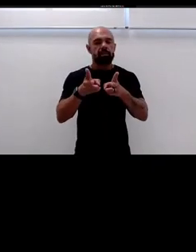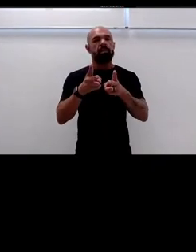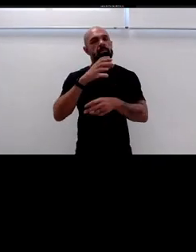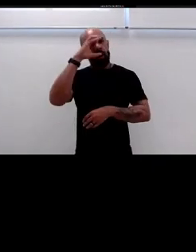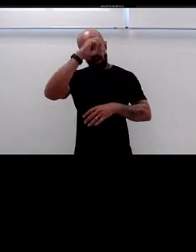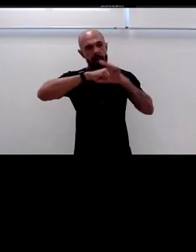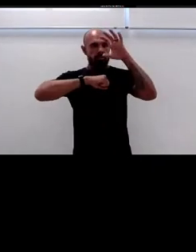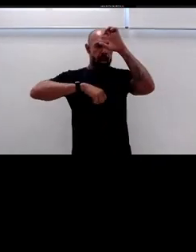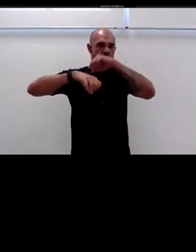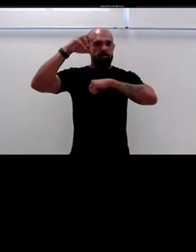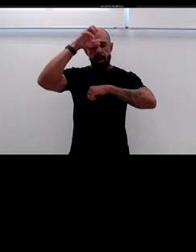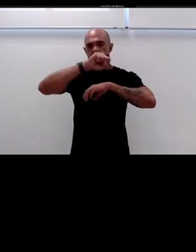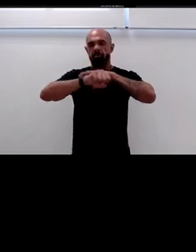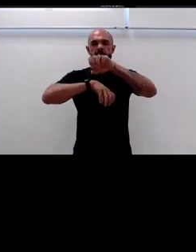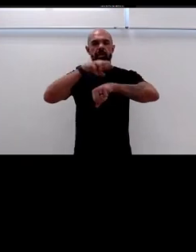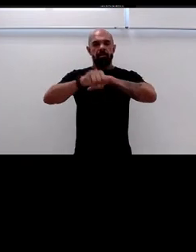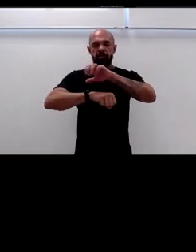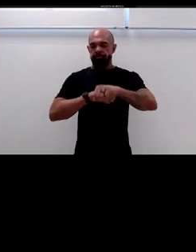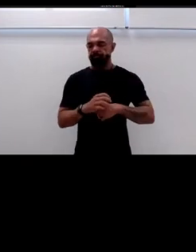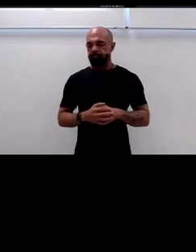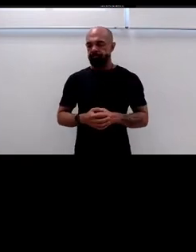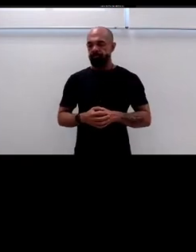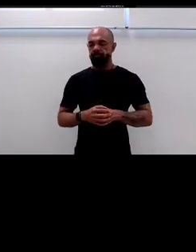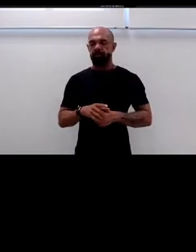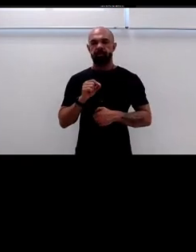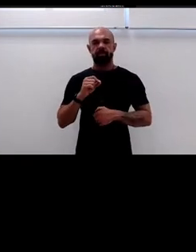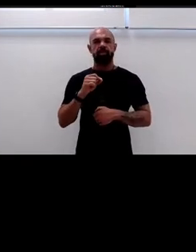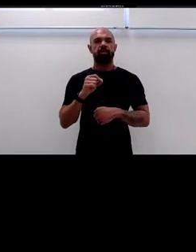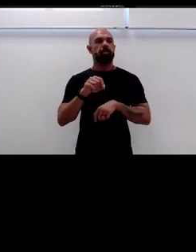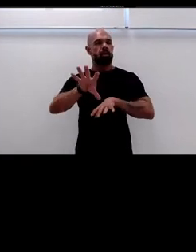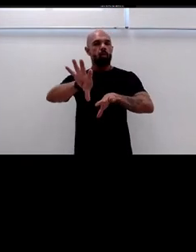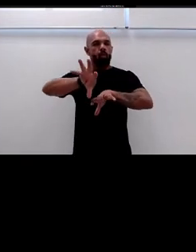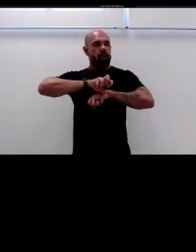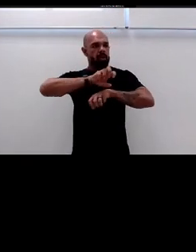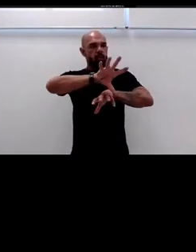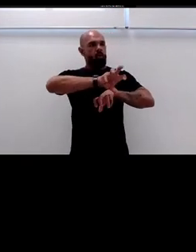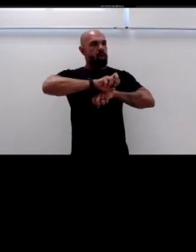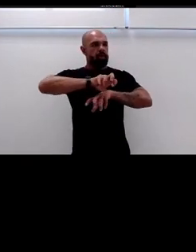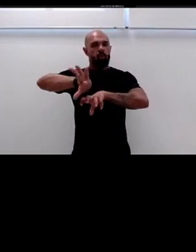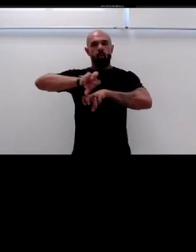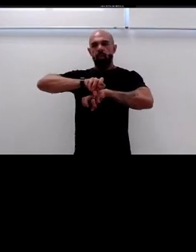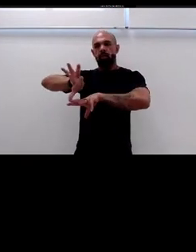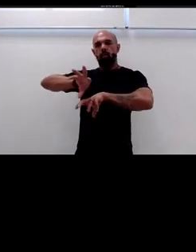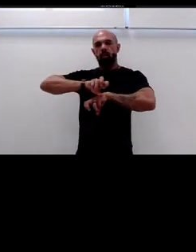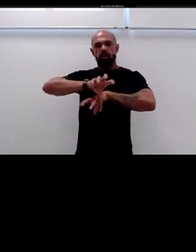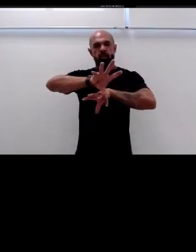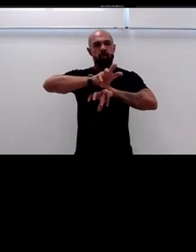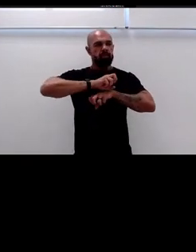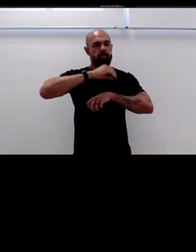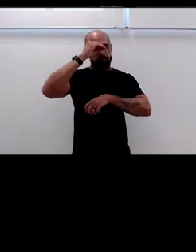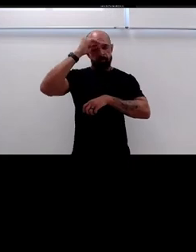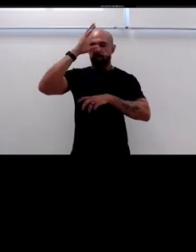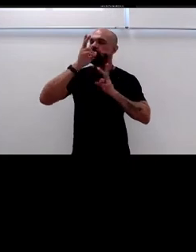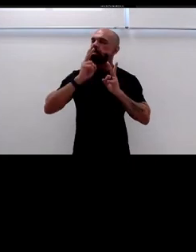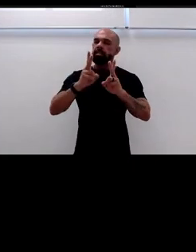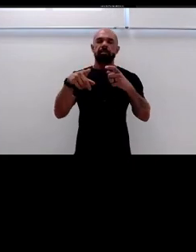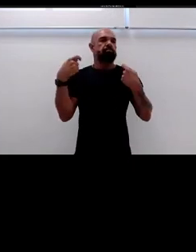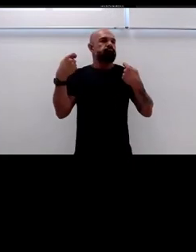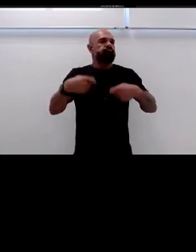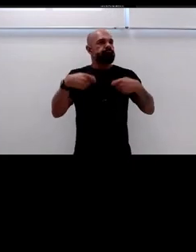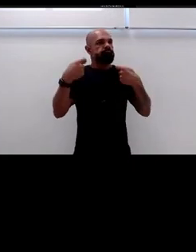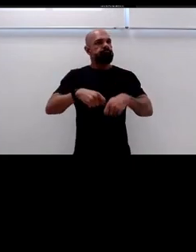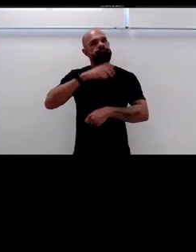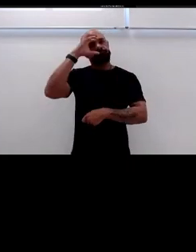aprender e ser aquela esponja, sabe? Absorver o conhecimento, sempre com aquela necessidade de